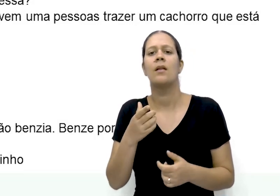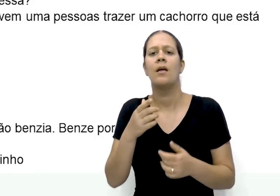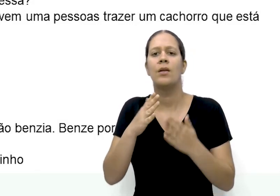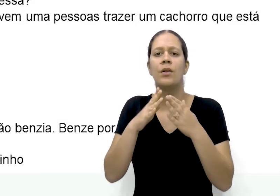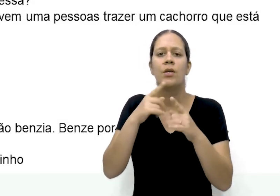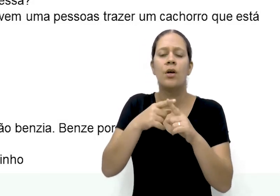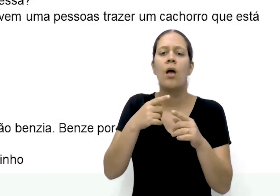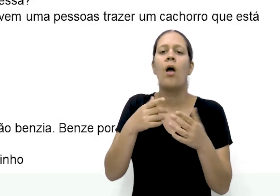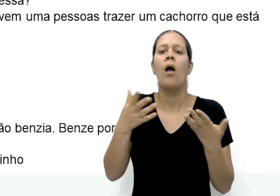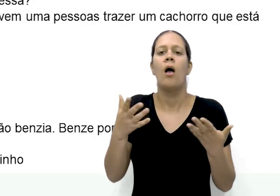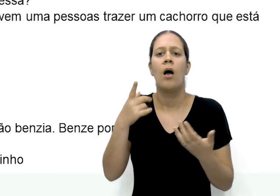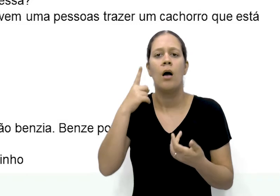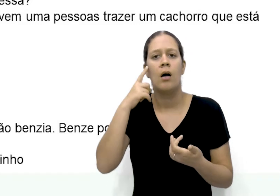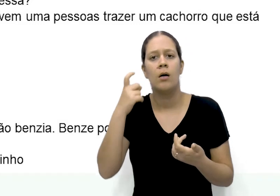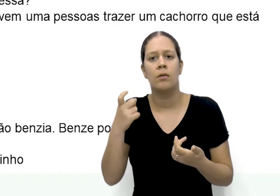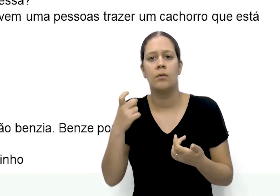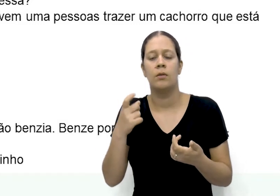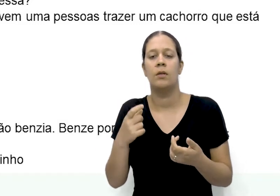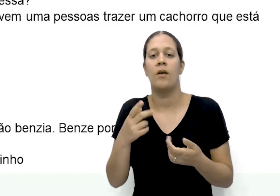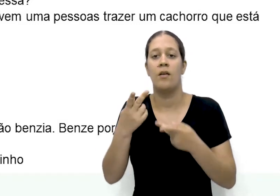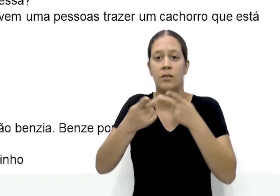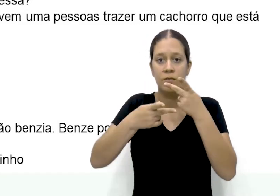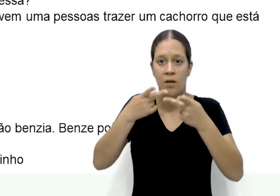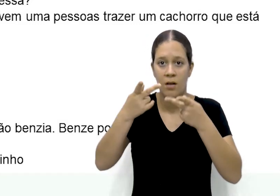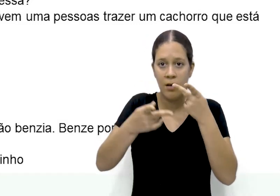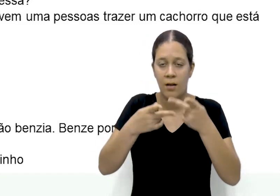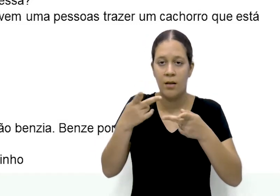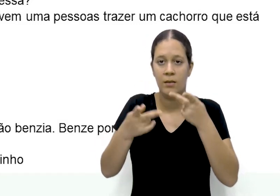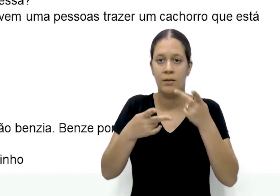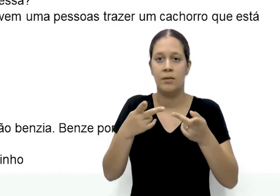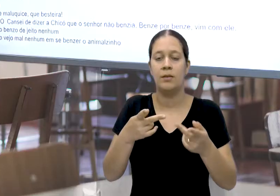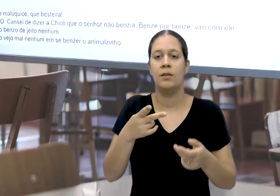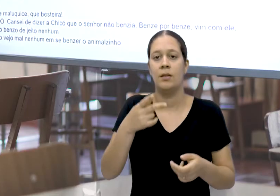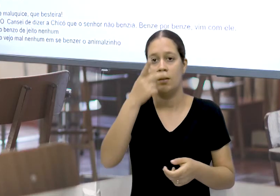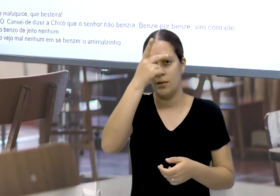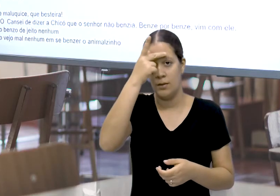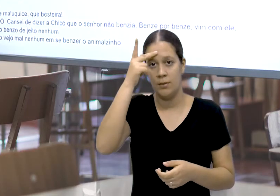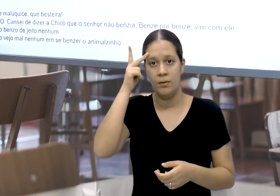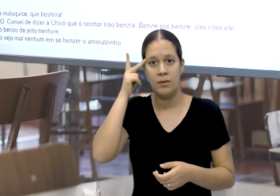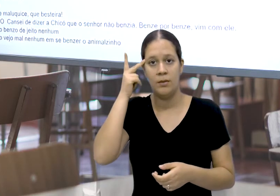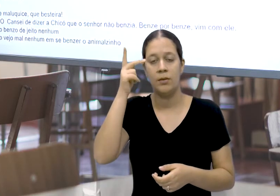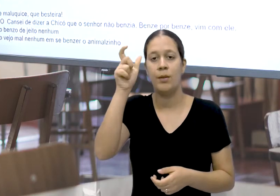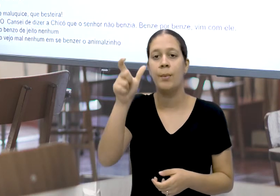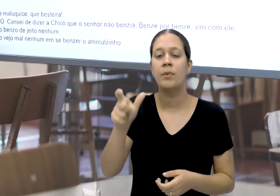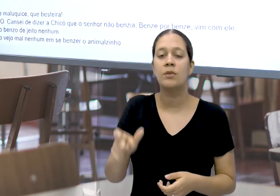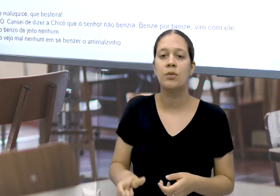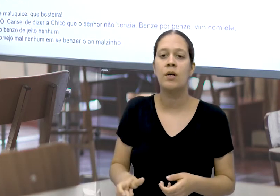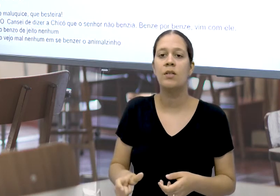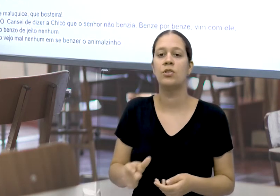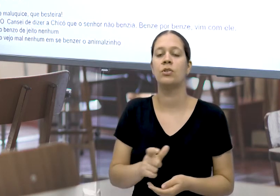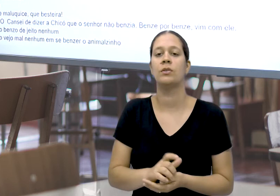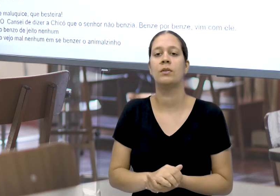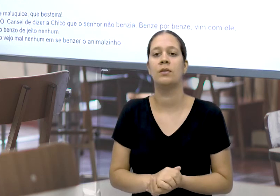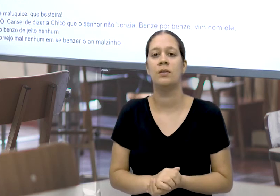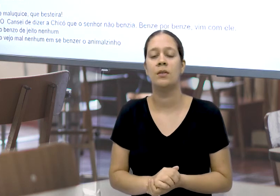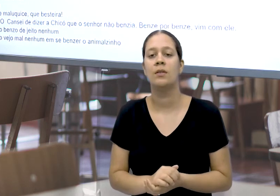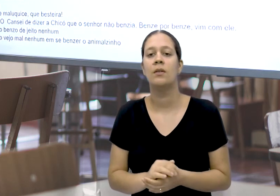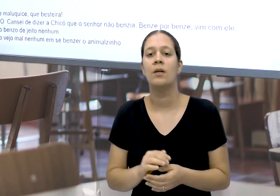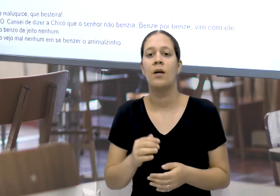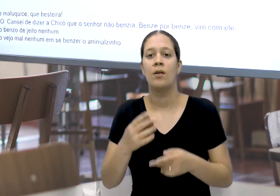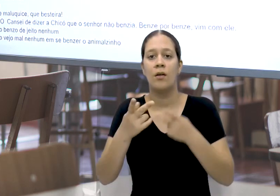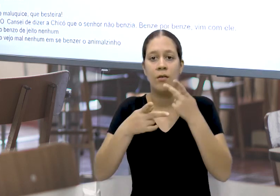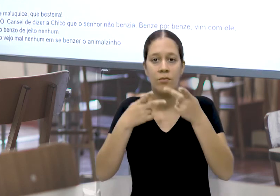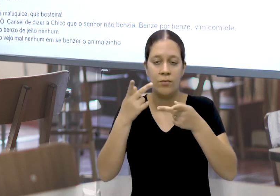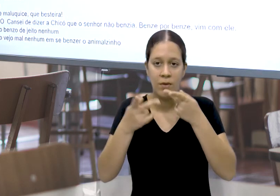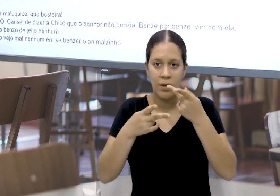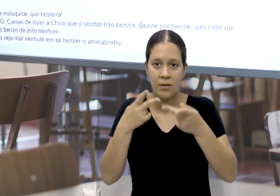é essa? E tem as falas do personagem, ó. Em letra maiúscula tá o nome da personagem. E na sequência